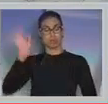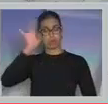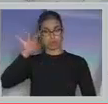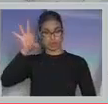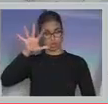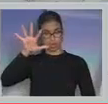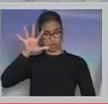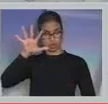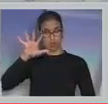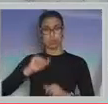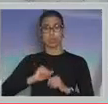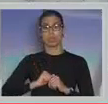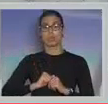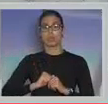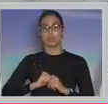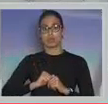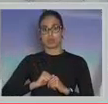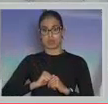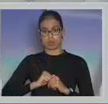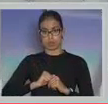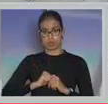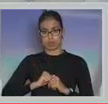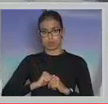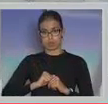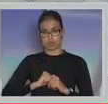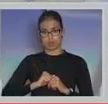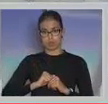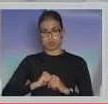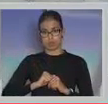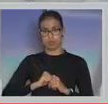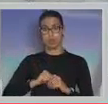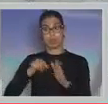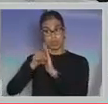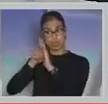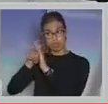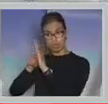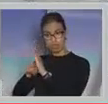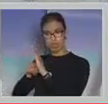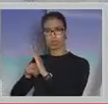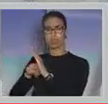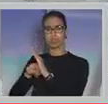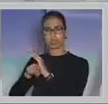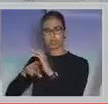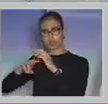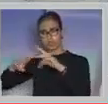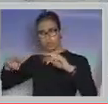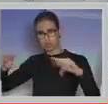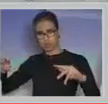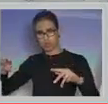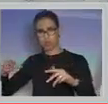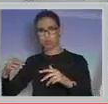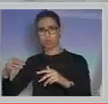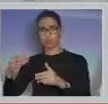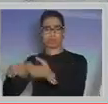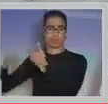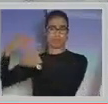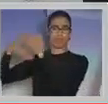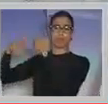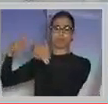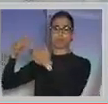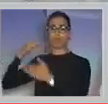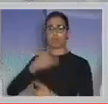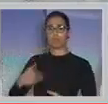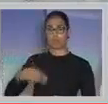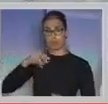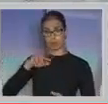na o trem salão aqui ainda do governo Mário Covas agora que estourou que foi aceita denúncia